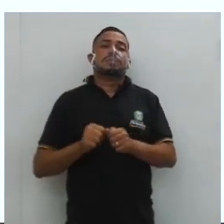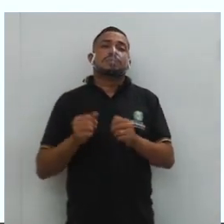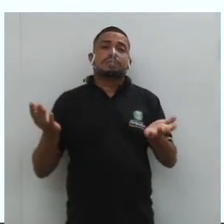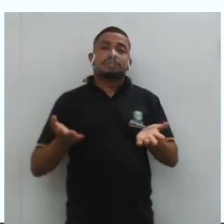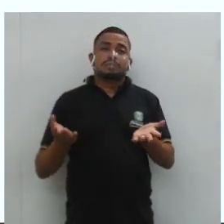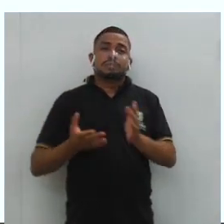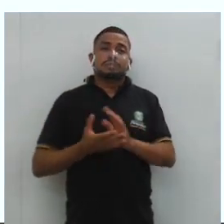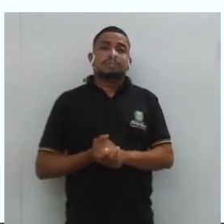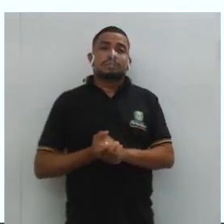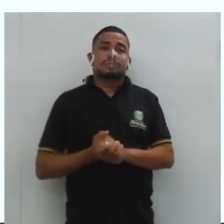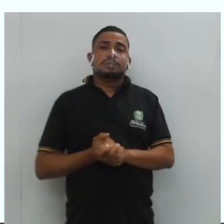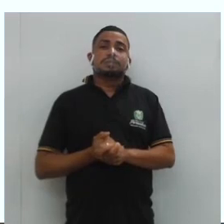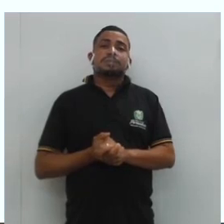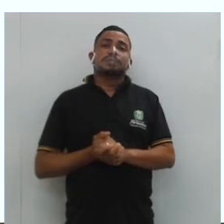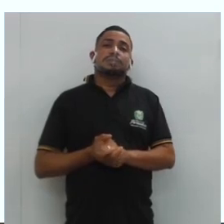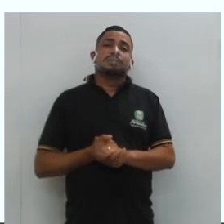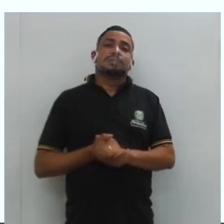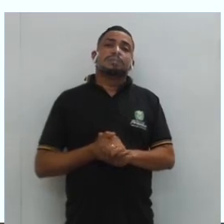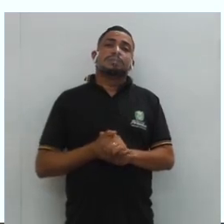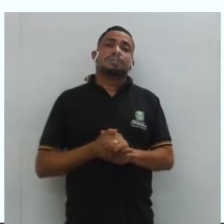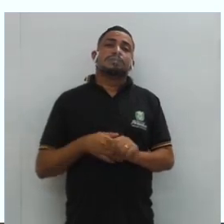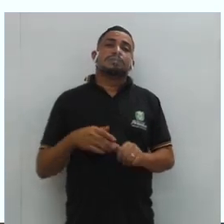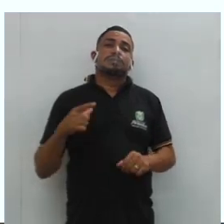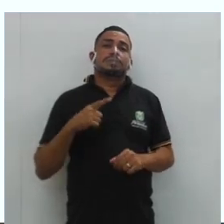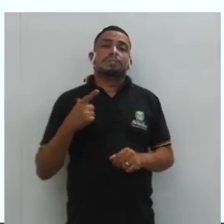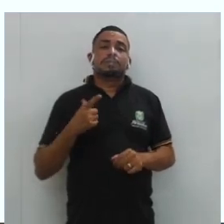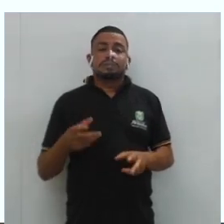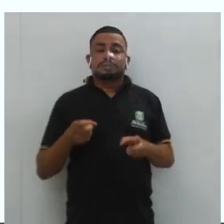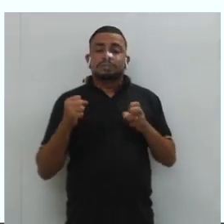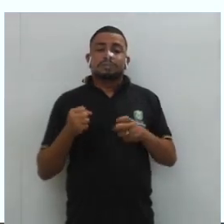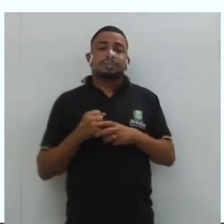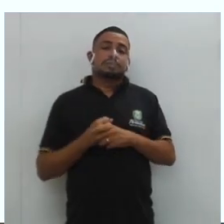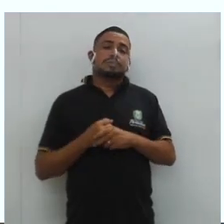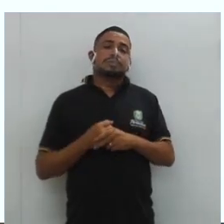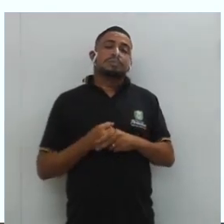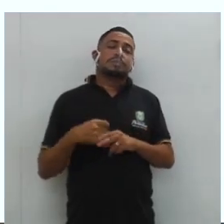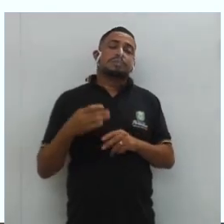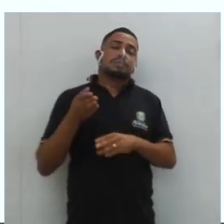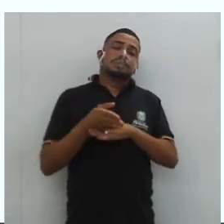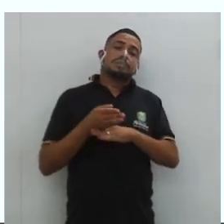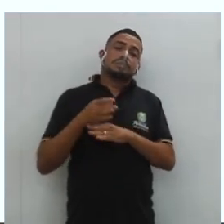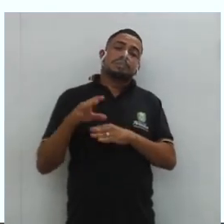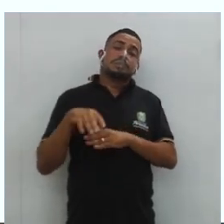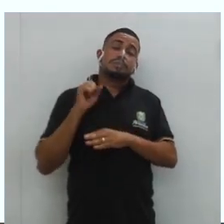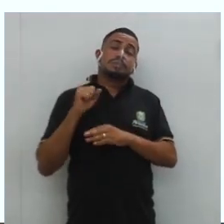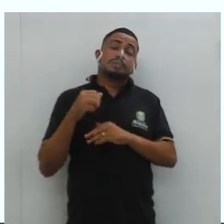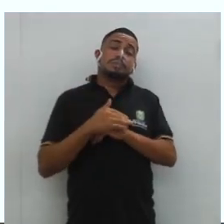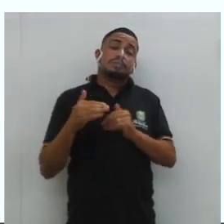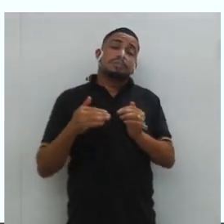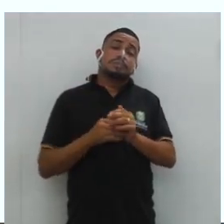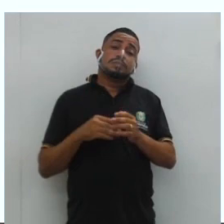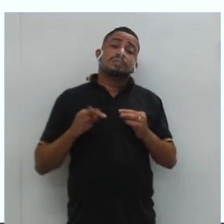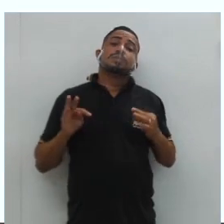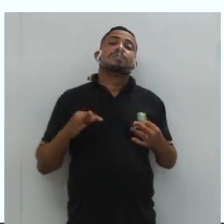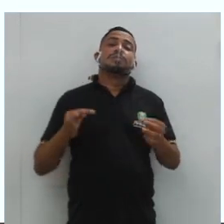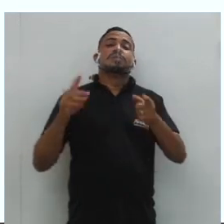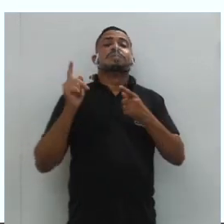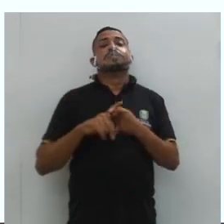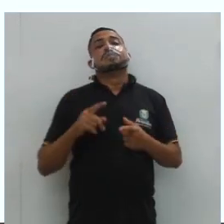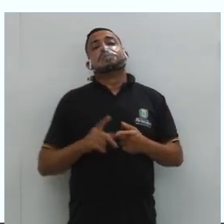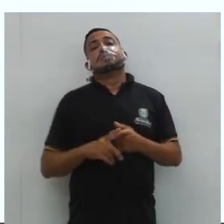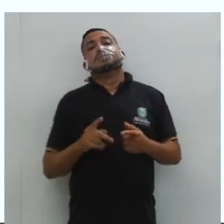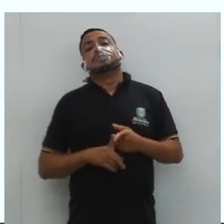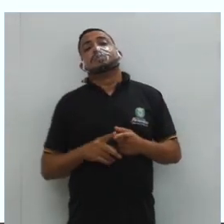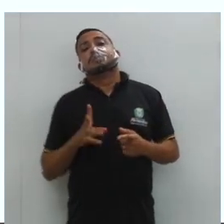produzidos hoje. Não só das cenas, assim, você percebe a diferença da câmera, do áudio, de tudo. Então, a tecnologia ela também